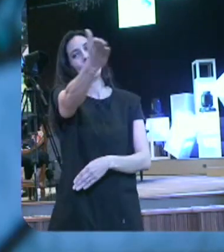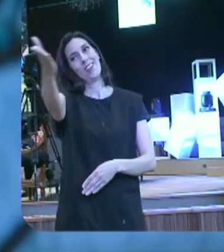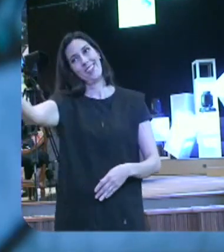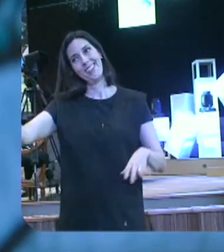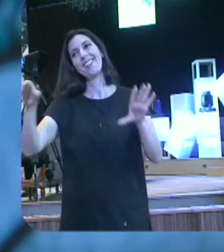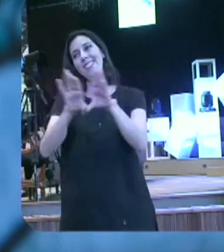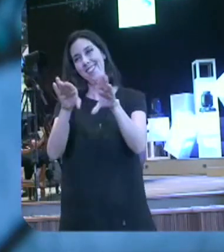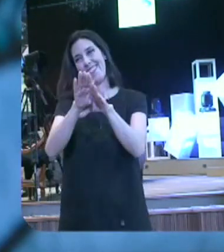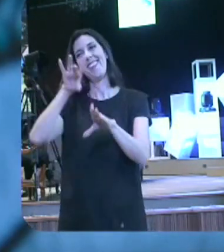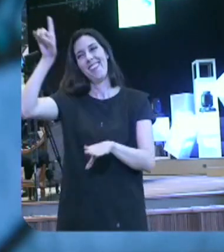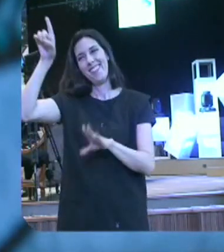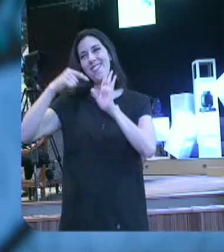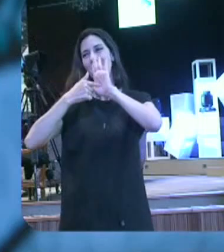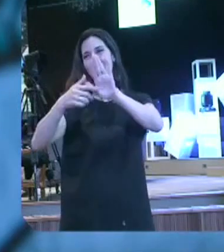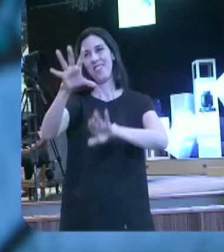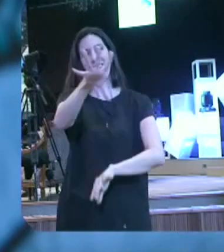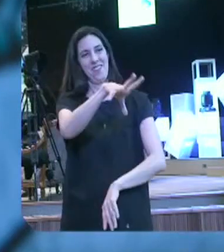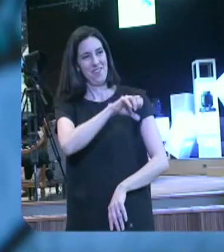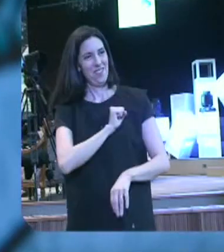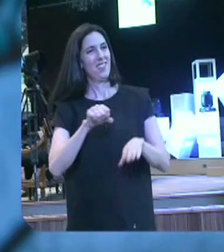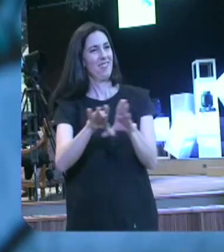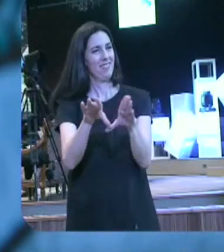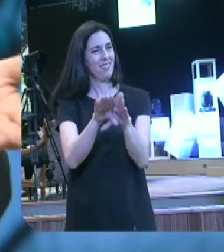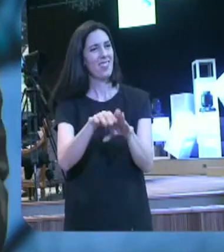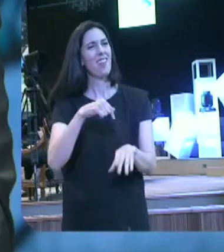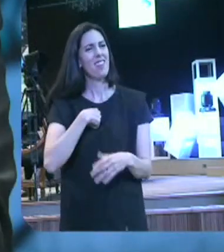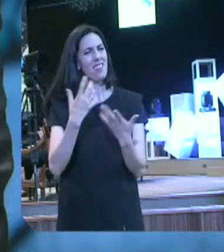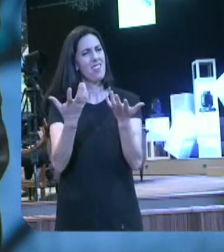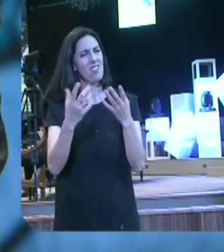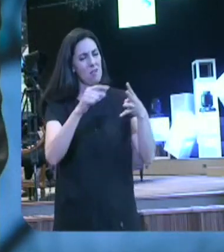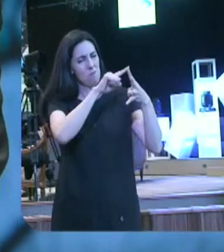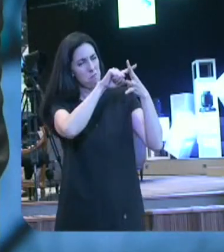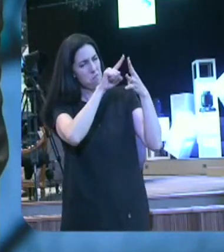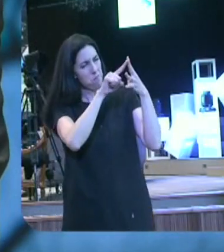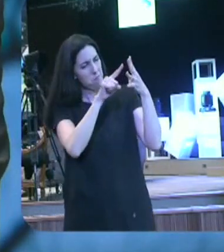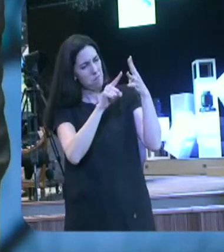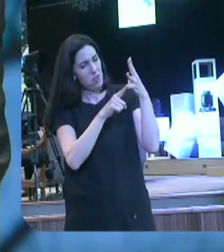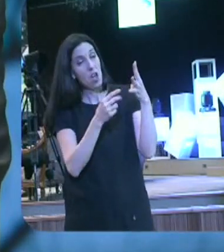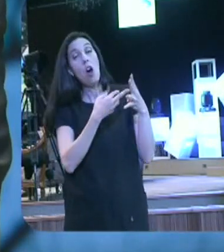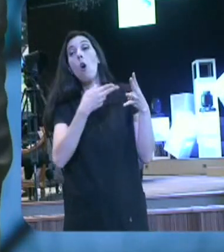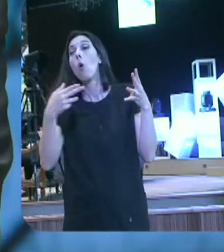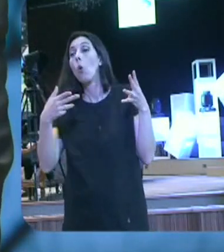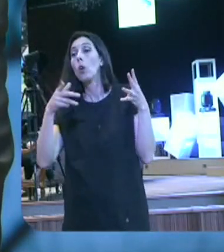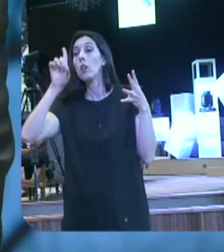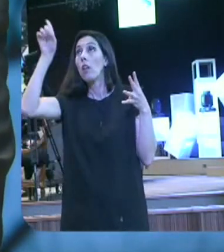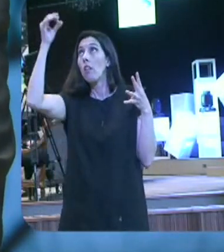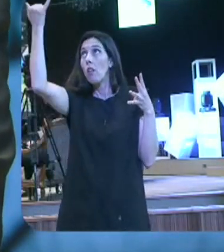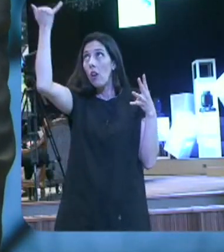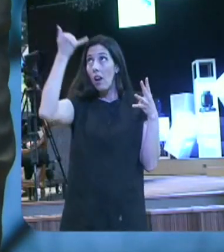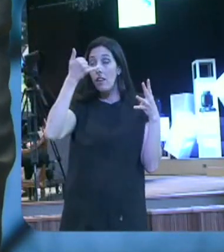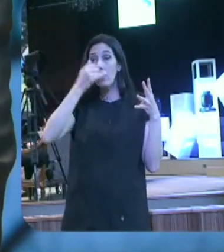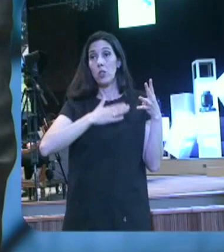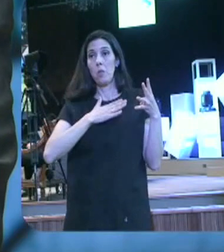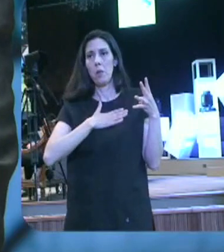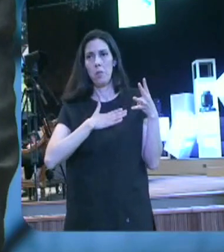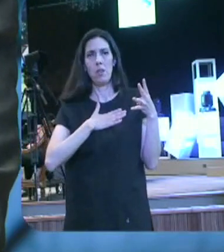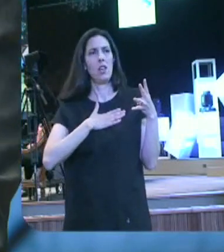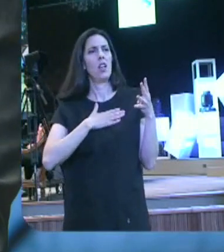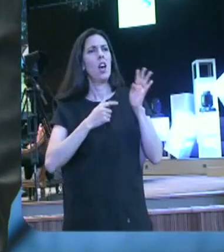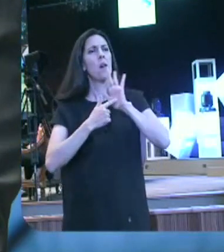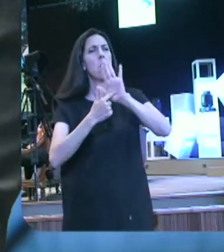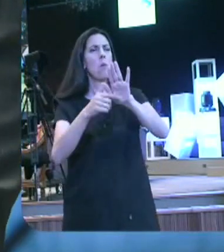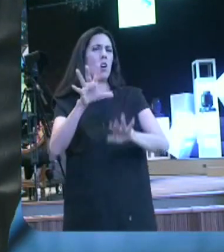e pela sua vida. E eu queria mostrar essas 4 figuras que Deus colocou na minha mente.